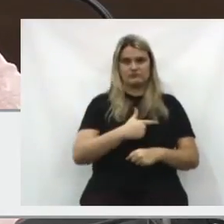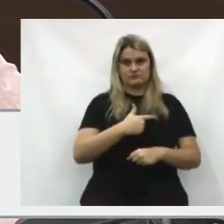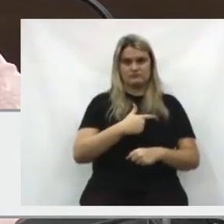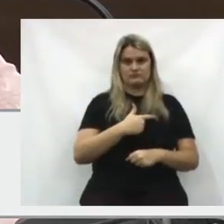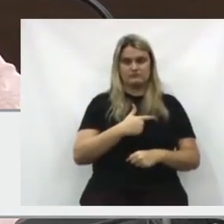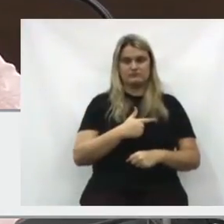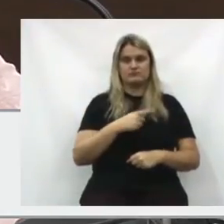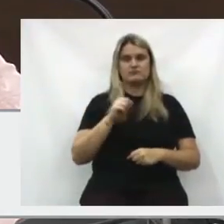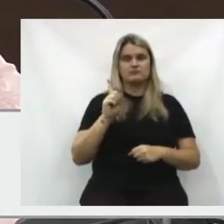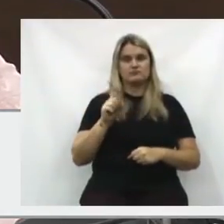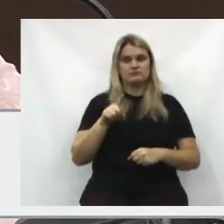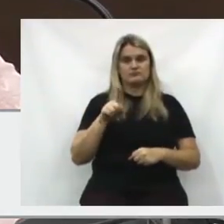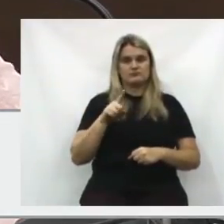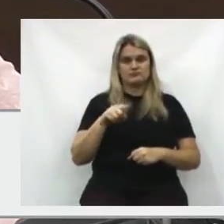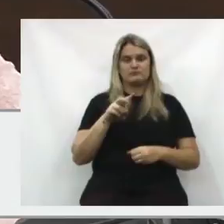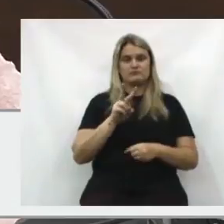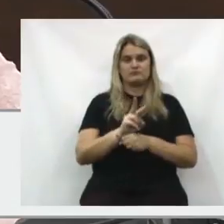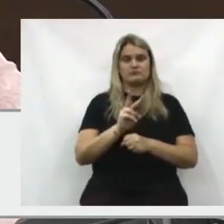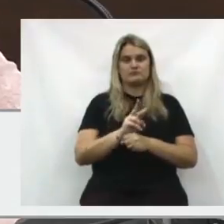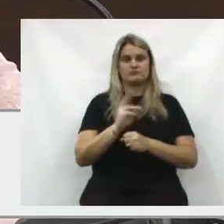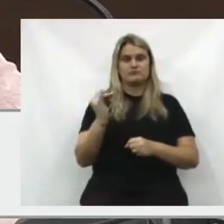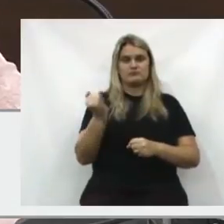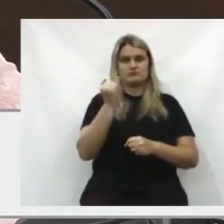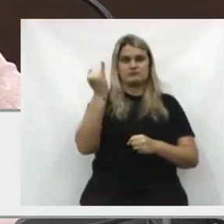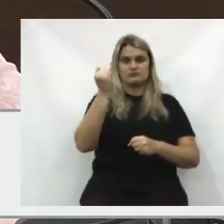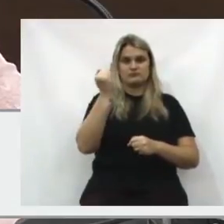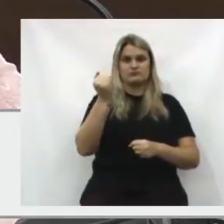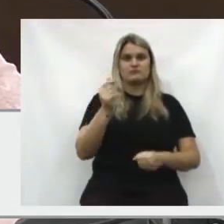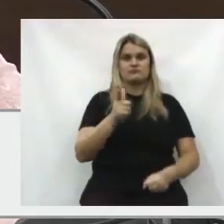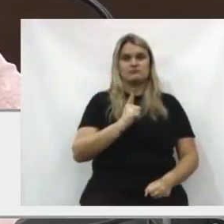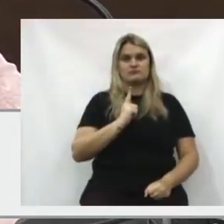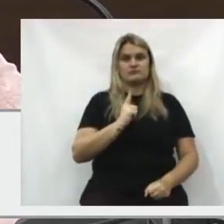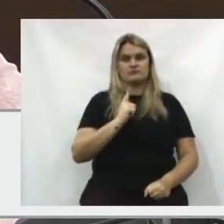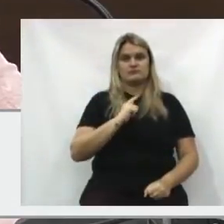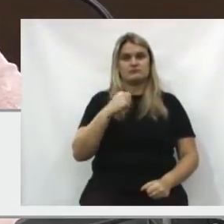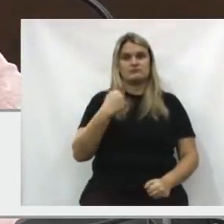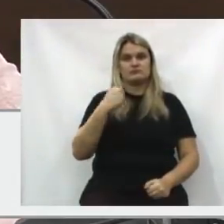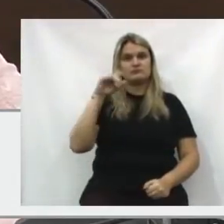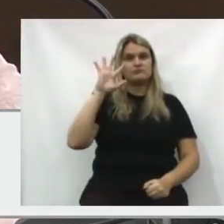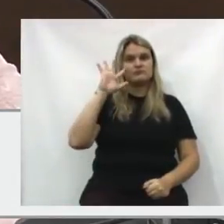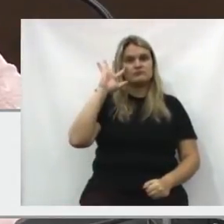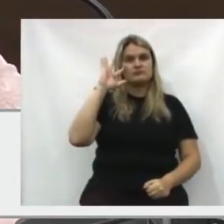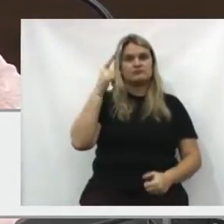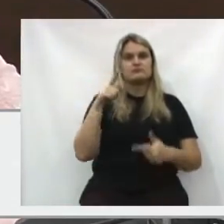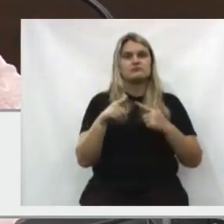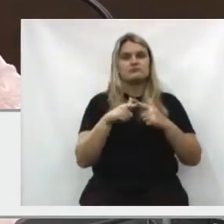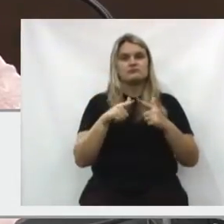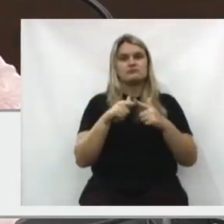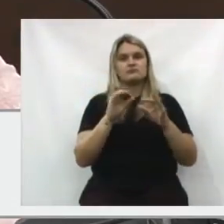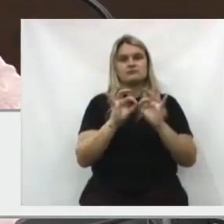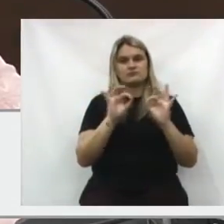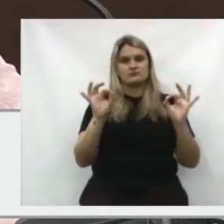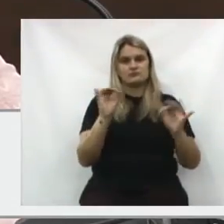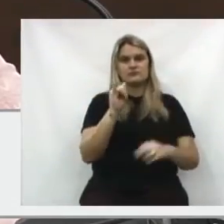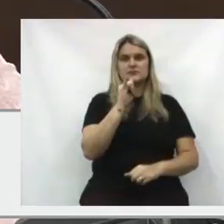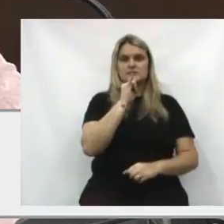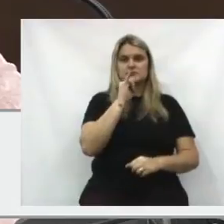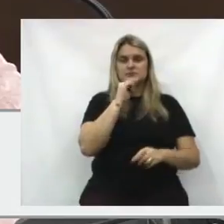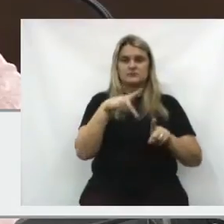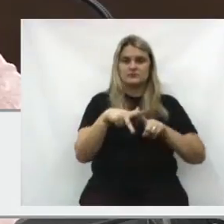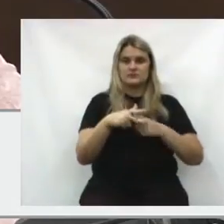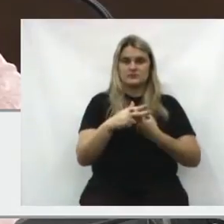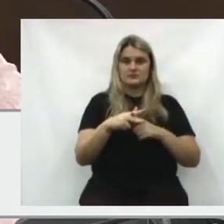integridade física dos munícipes devem ser preservadas, e a existência de soluções simples,